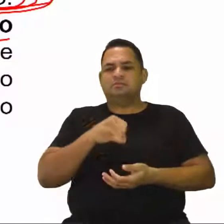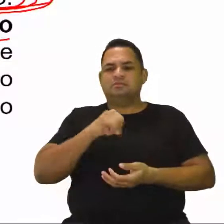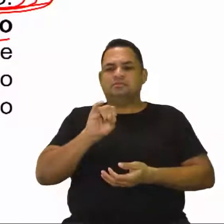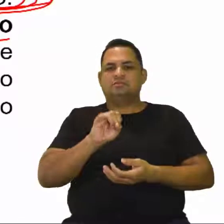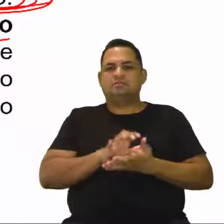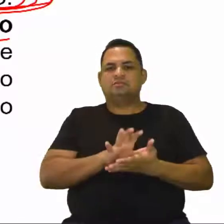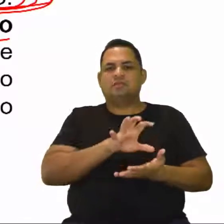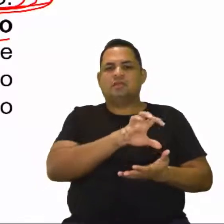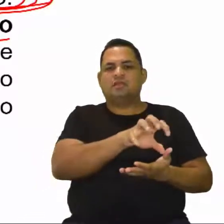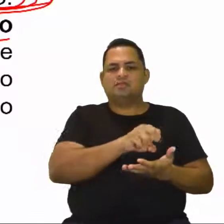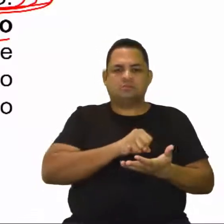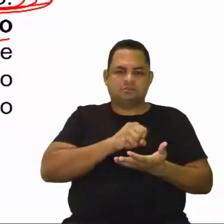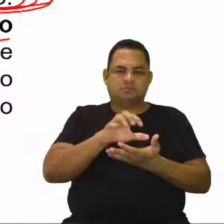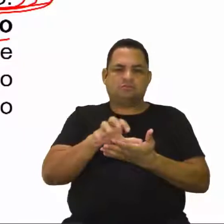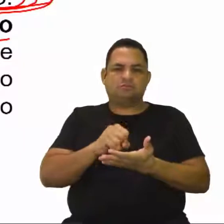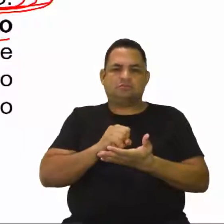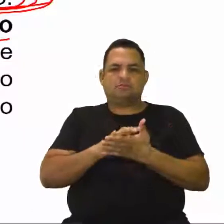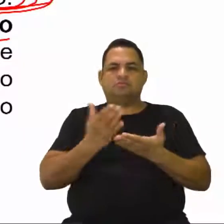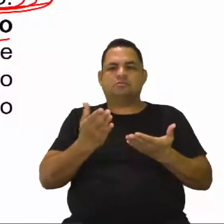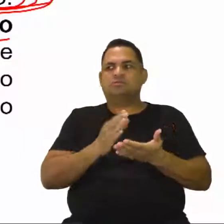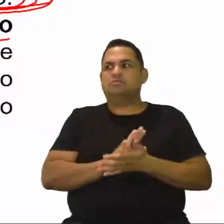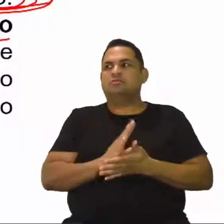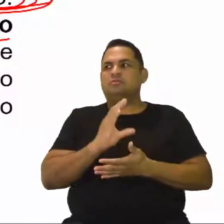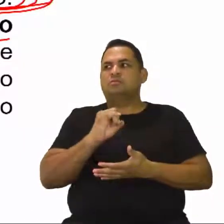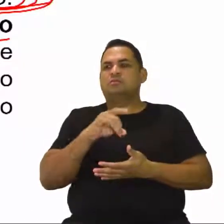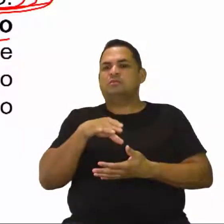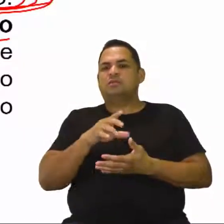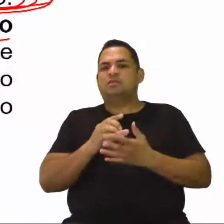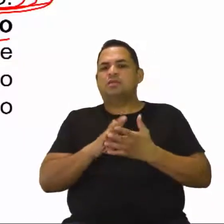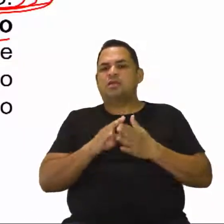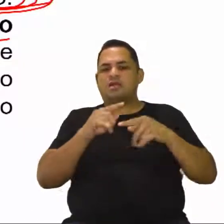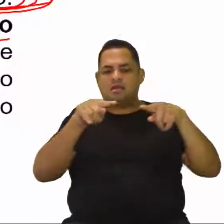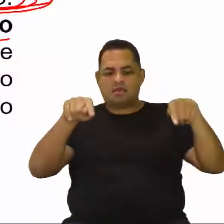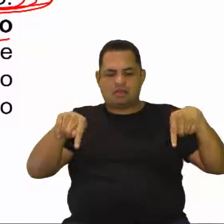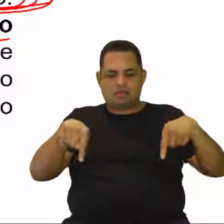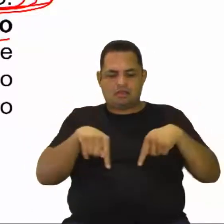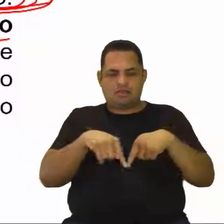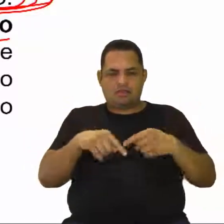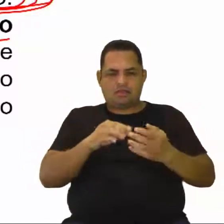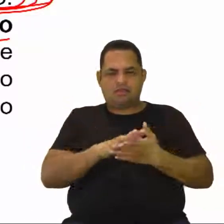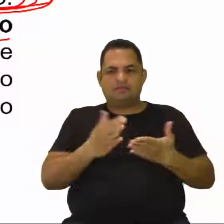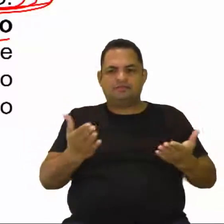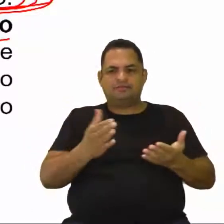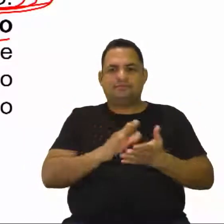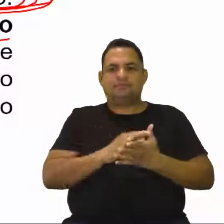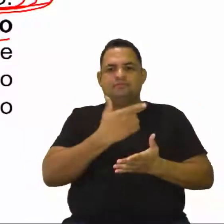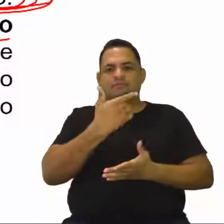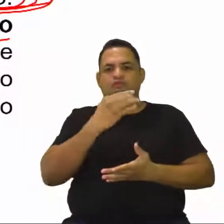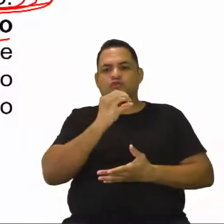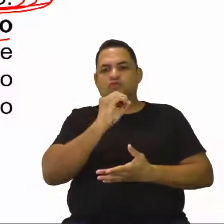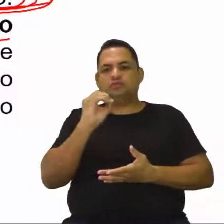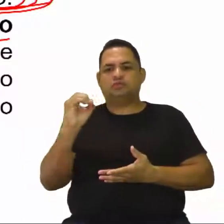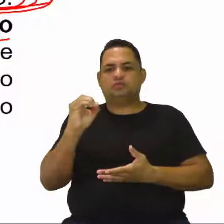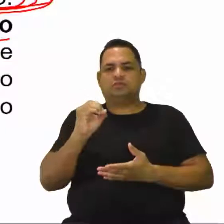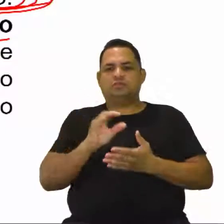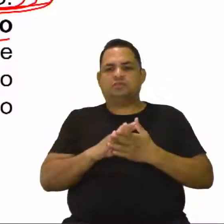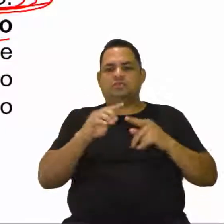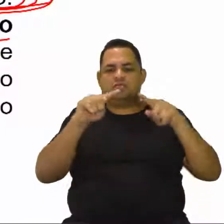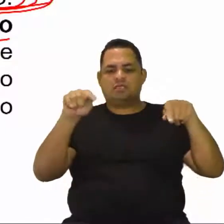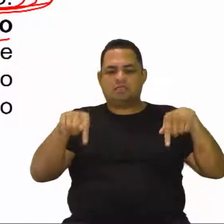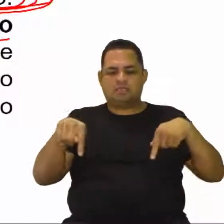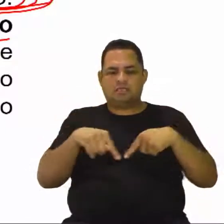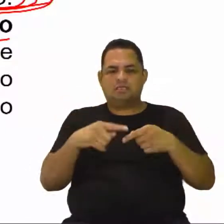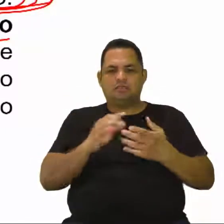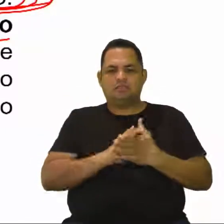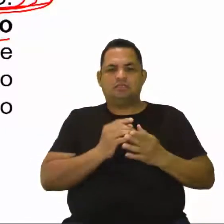ali vários cachos, ele fala caixa, né? Olha, eu vou tirar 200 caixas. Bom, ou